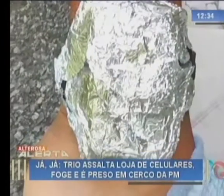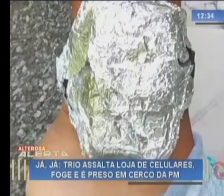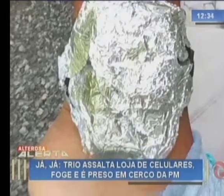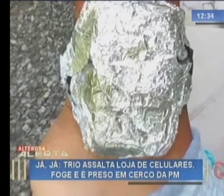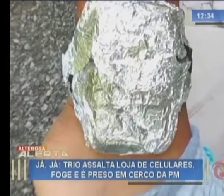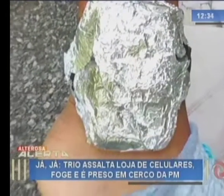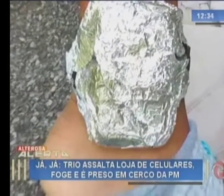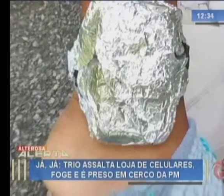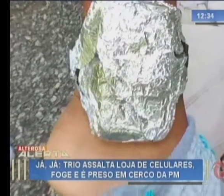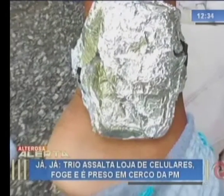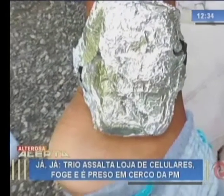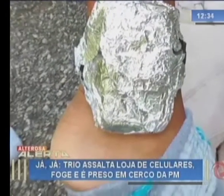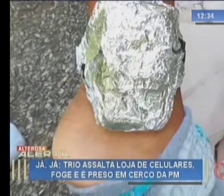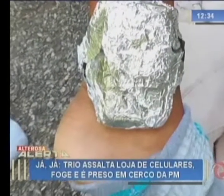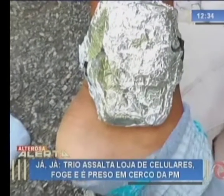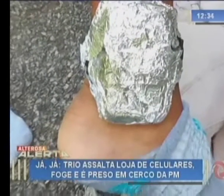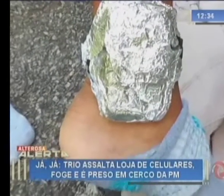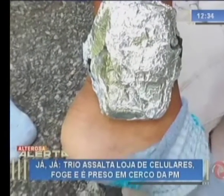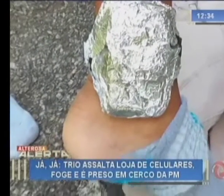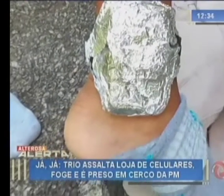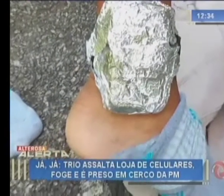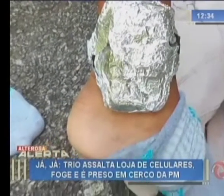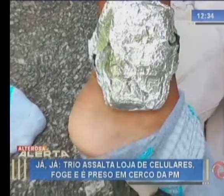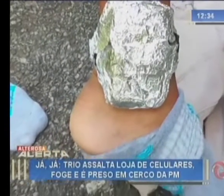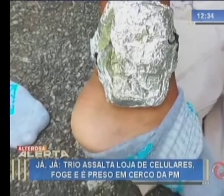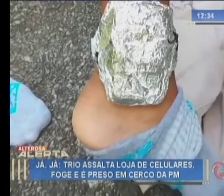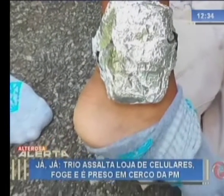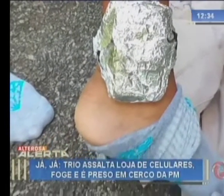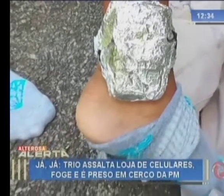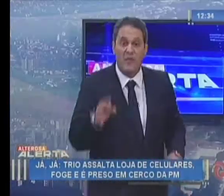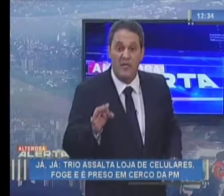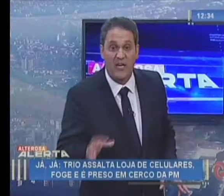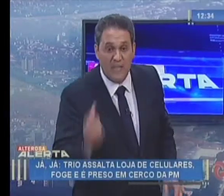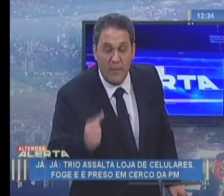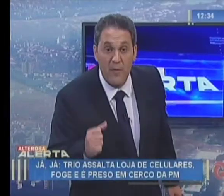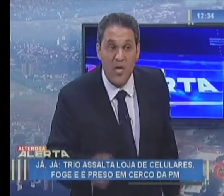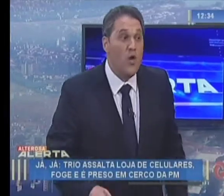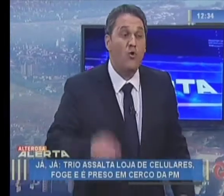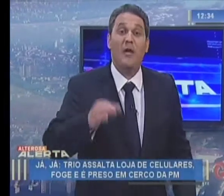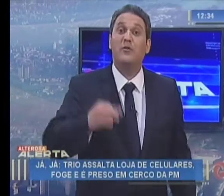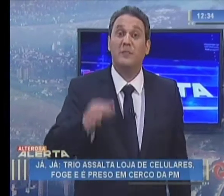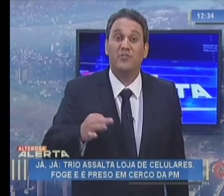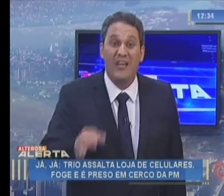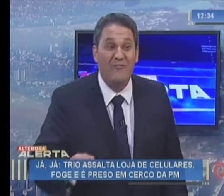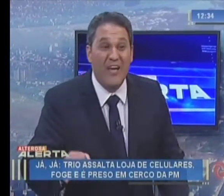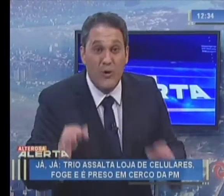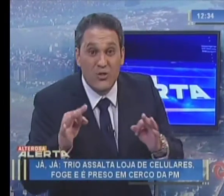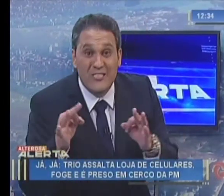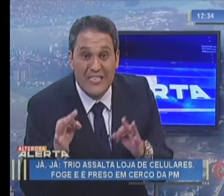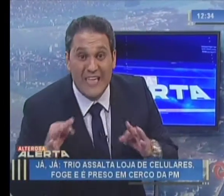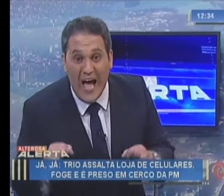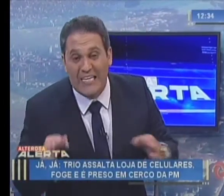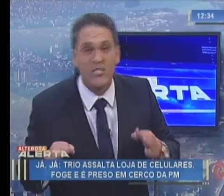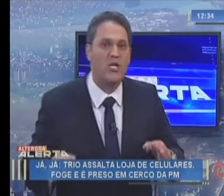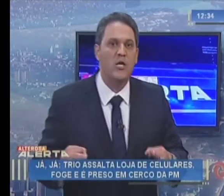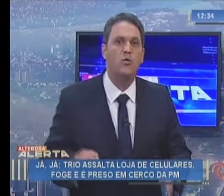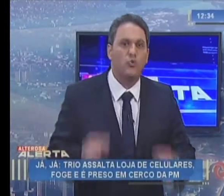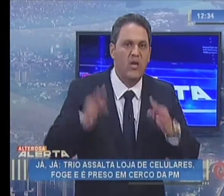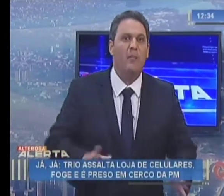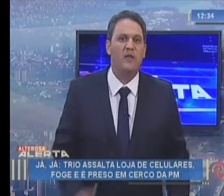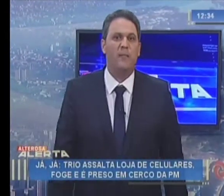esse bandido, achando que o Miguel deu, mas a polissada caiu. Eu quero mostrar pra você, Minas Gerais, traga pra mim, eu quero mostrar pra você a velocidade